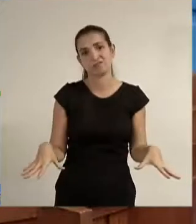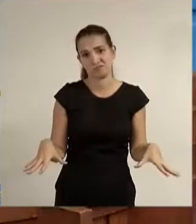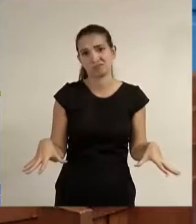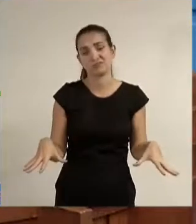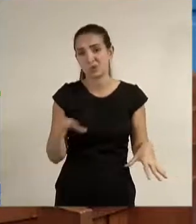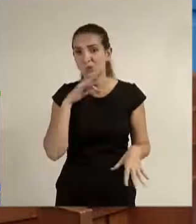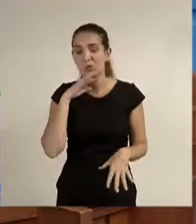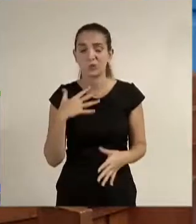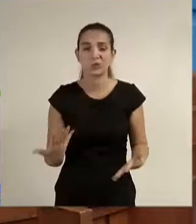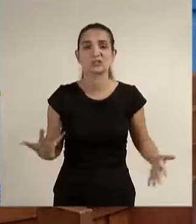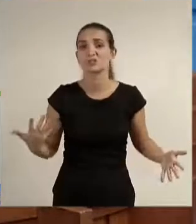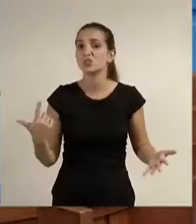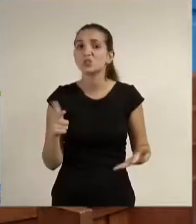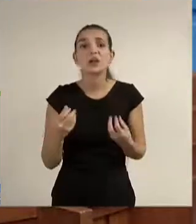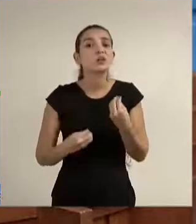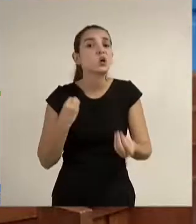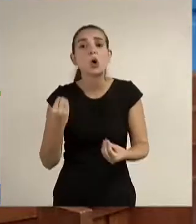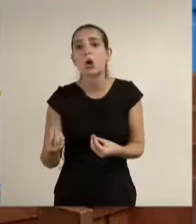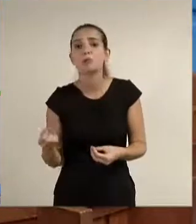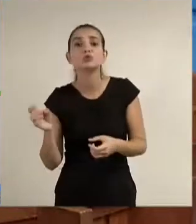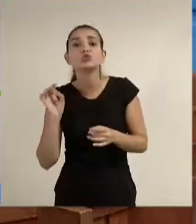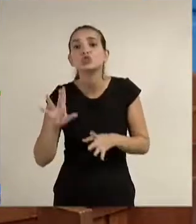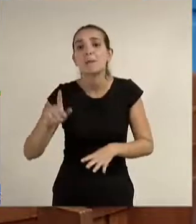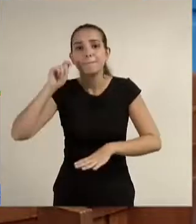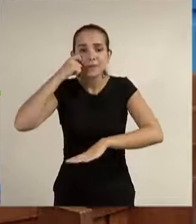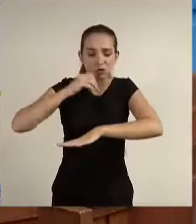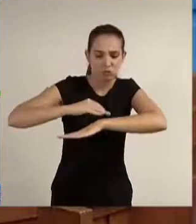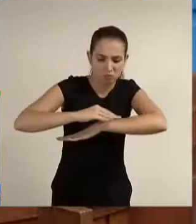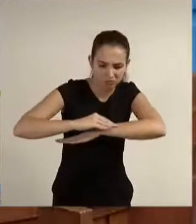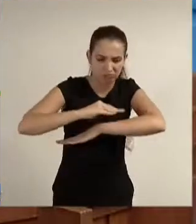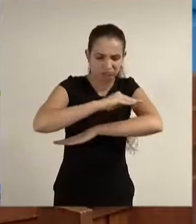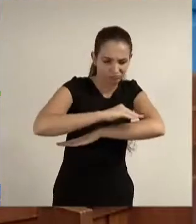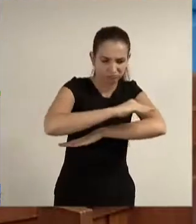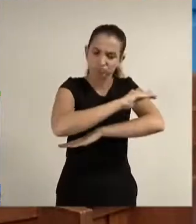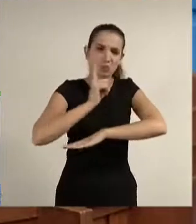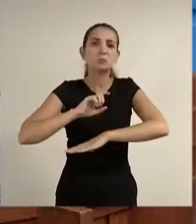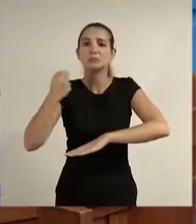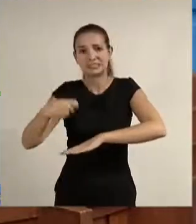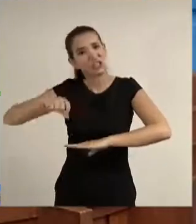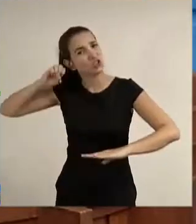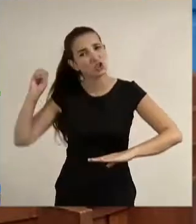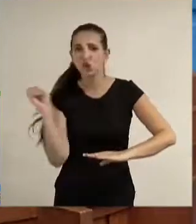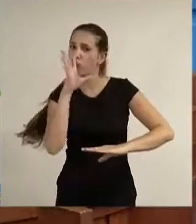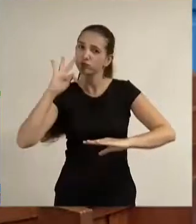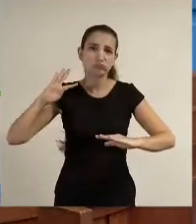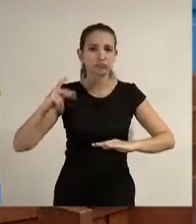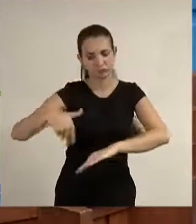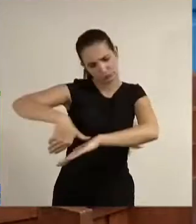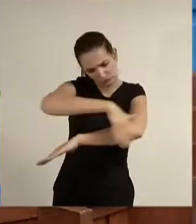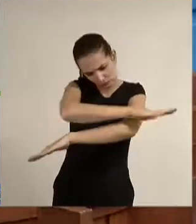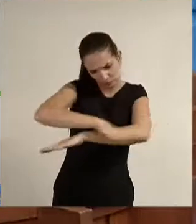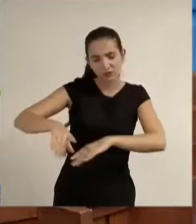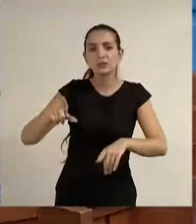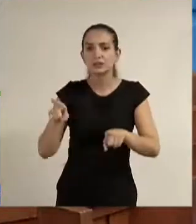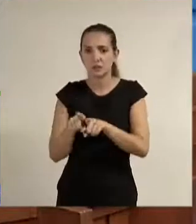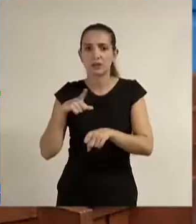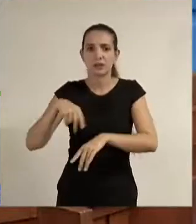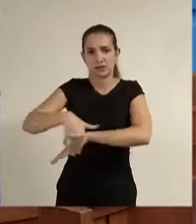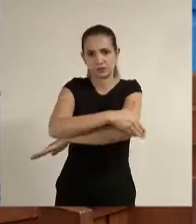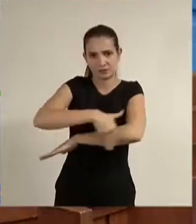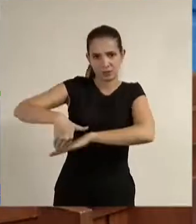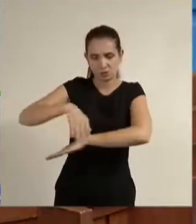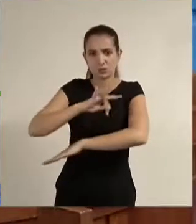depauperadas, não há condições de recuperação. Nós temos a Avenida José Roberto Teixeira, que liga o centro de